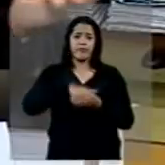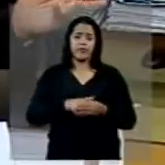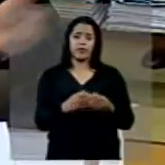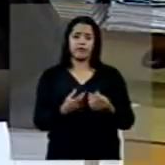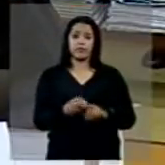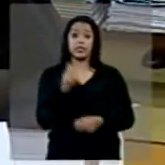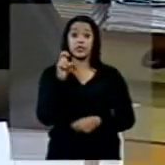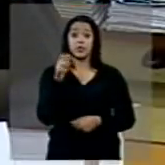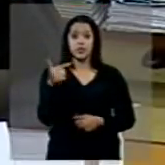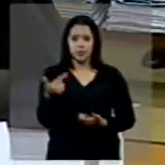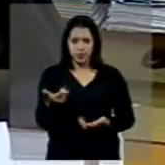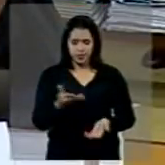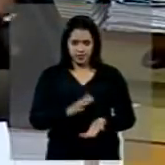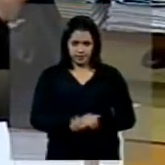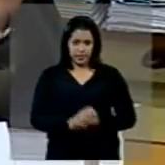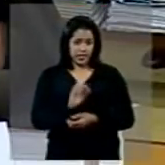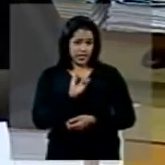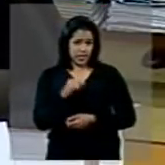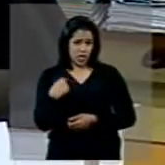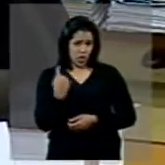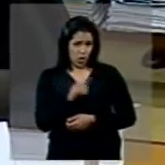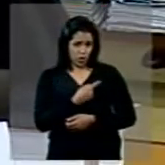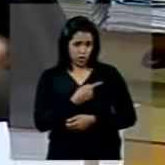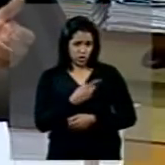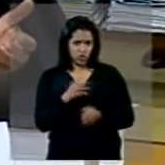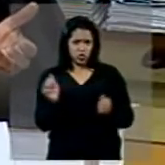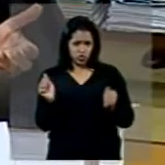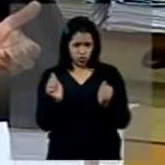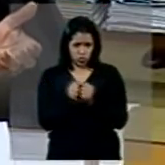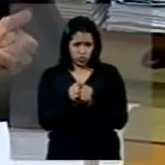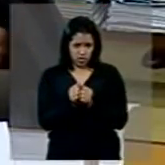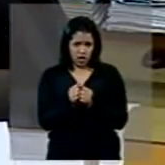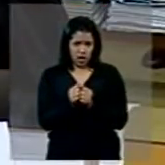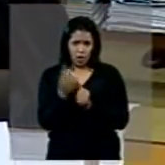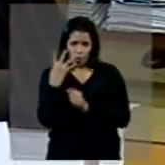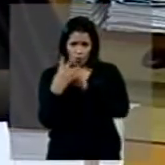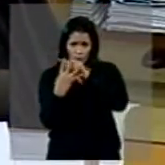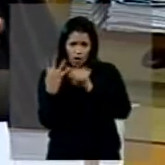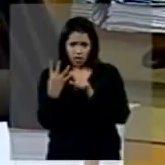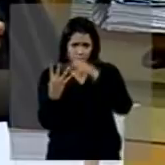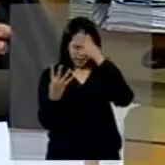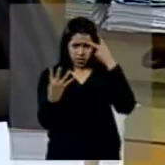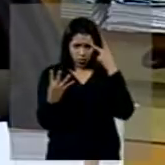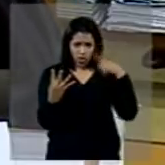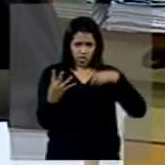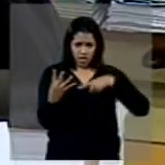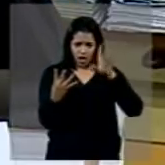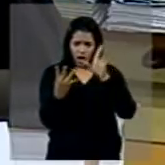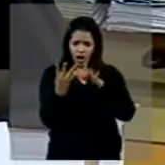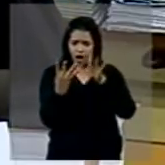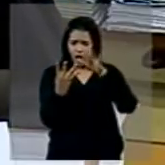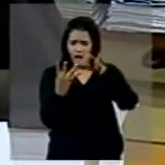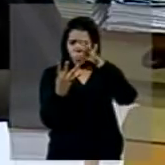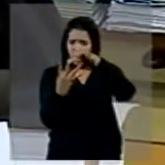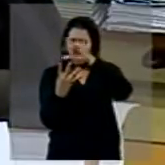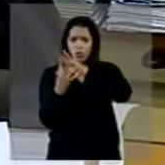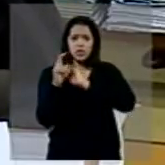Se juntássemos 4 desses com títulos, com 52 títulos, já teríamos uma